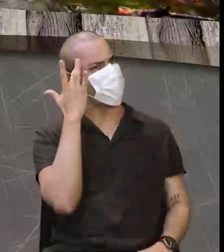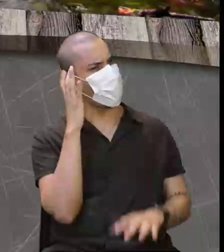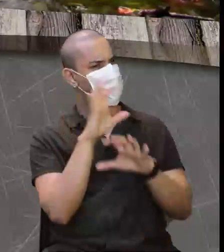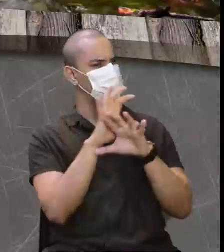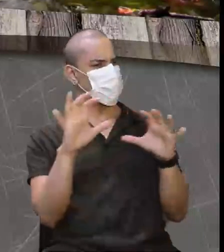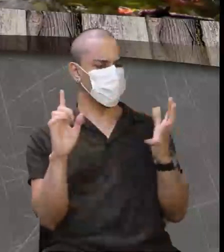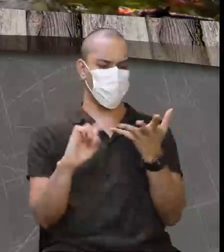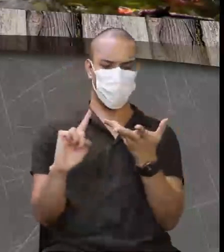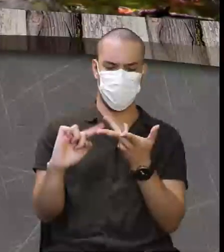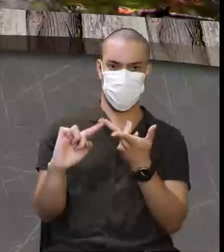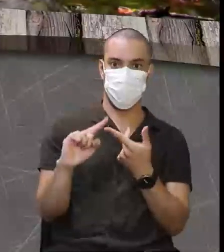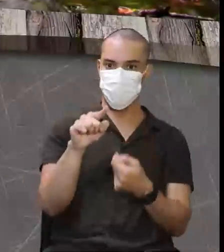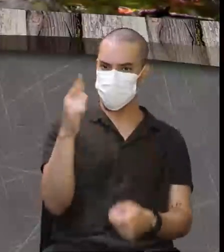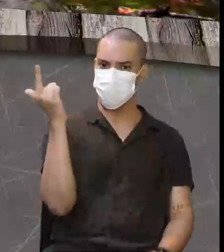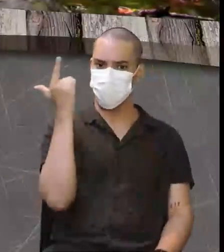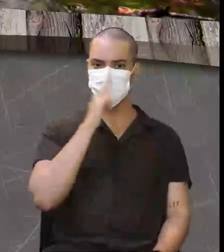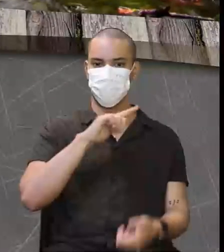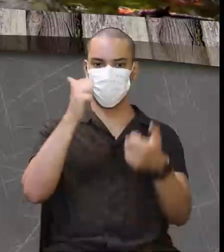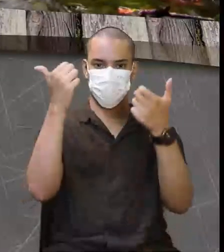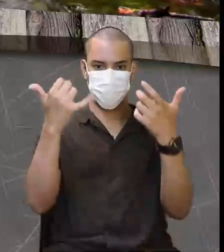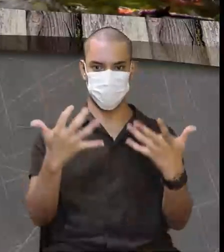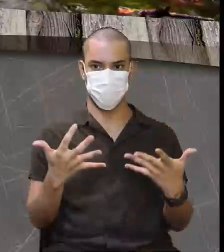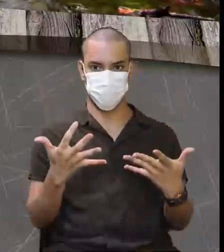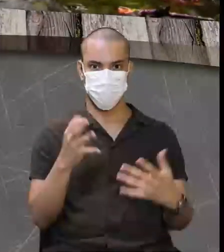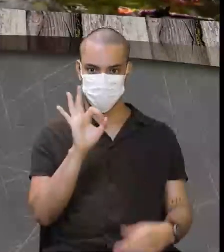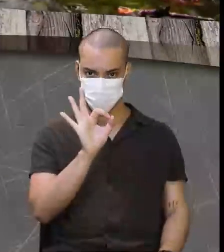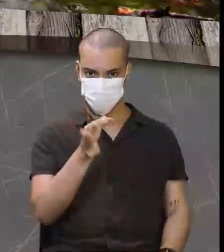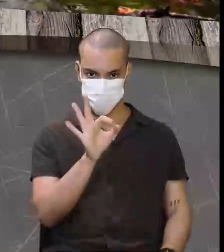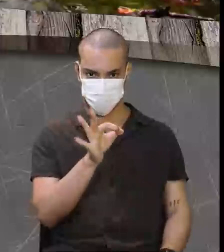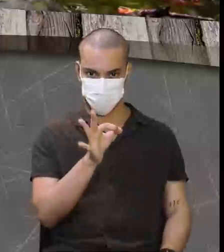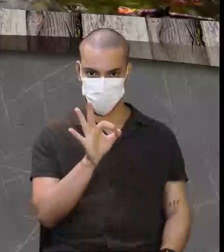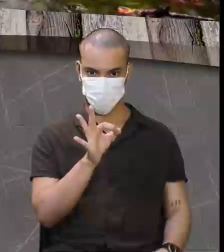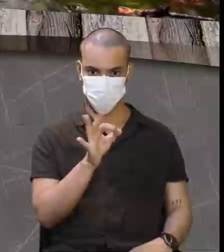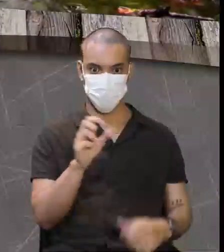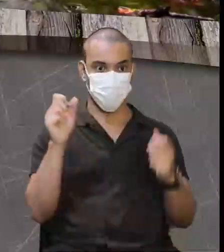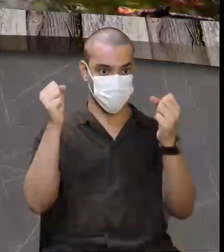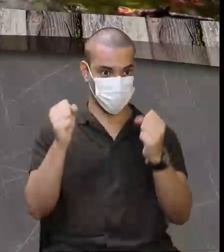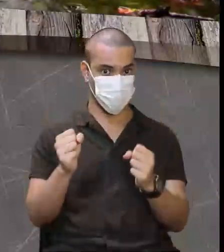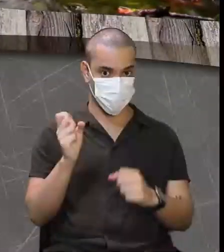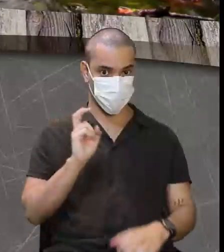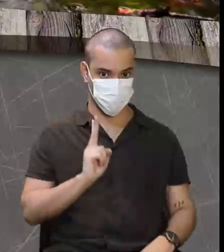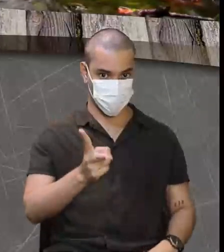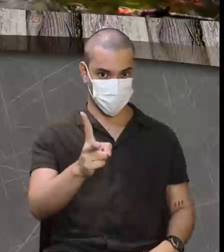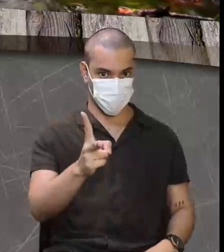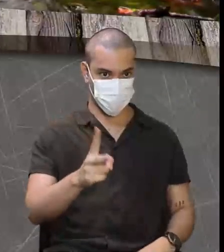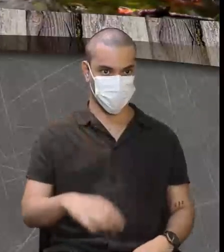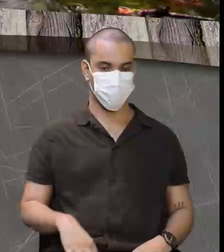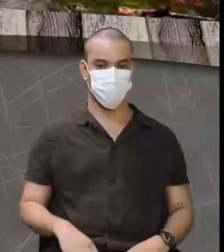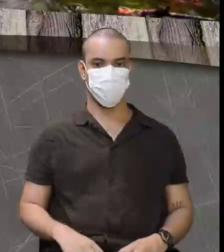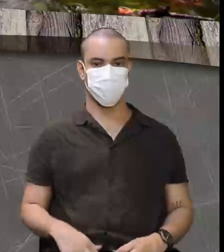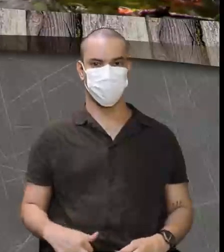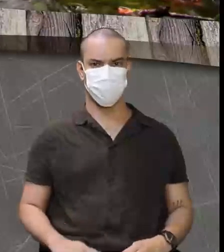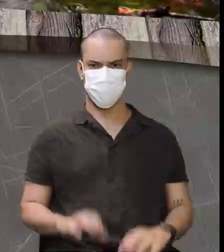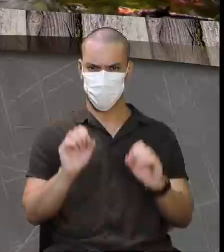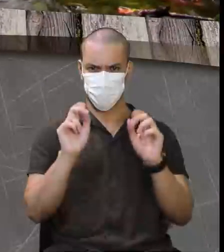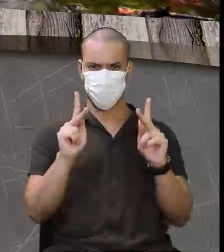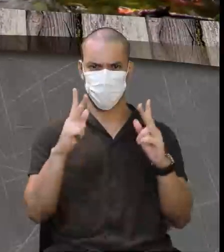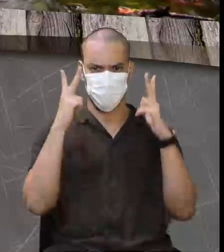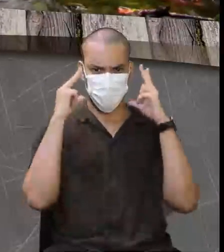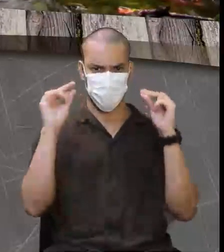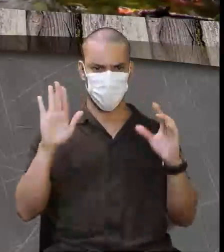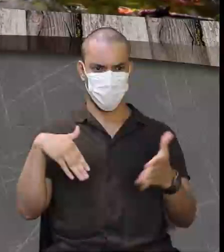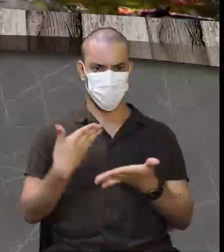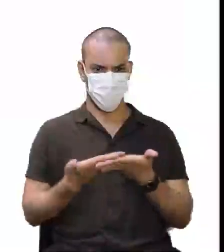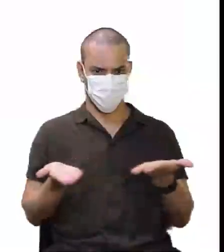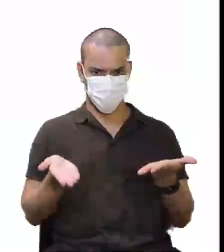assado, e você vai conseguir desenrolar isso aí. Tá bom? Podemos dar continuidade? Tudo tranquilo até aí?